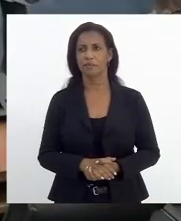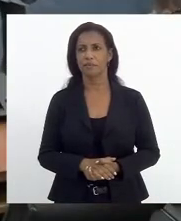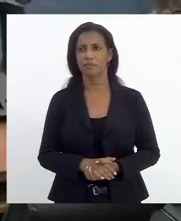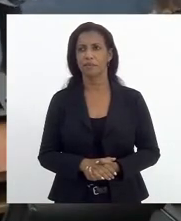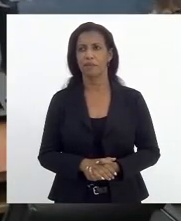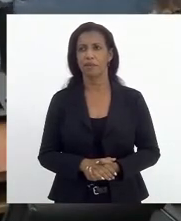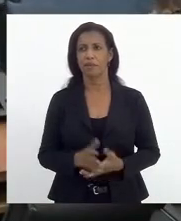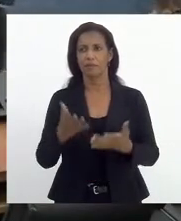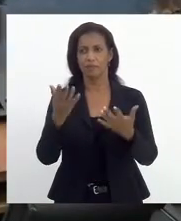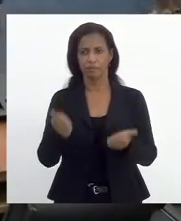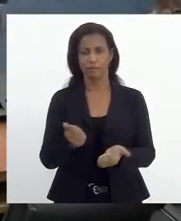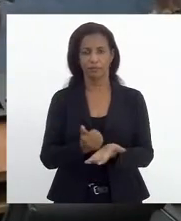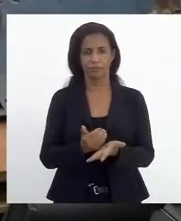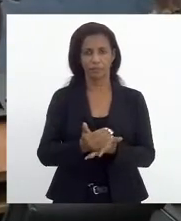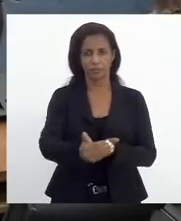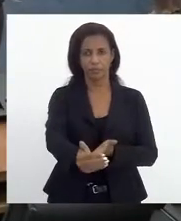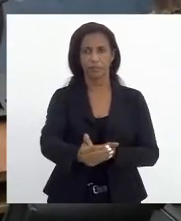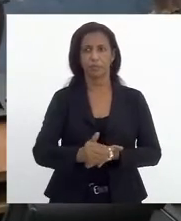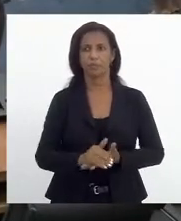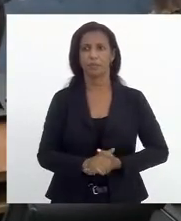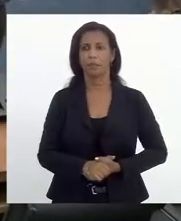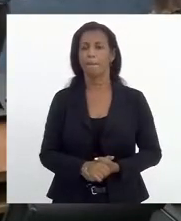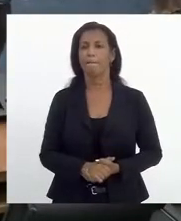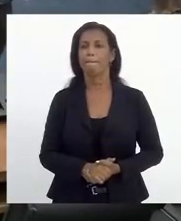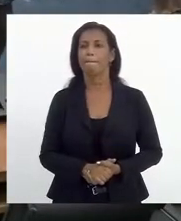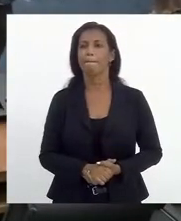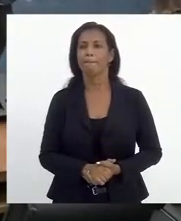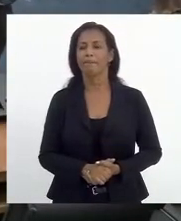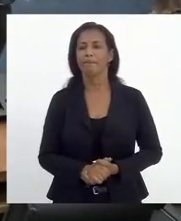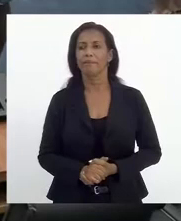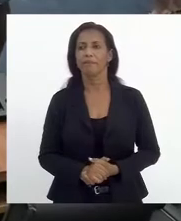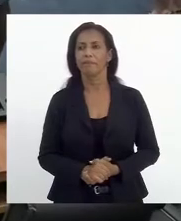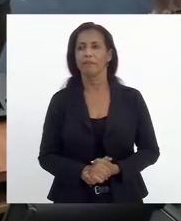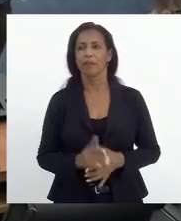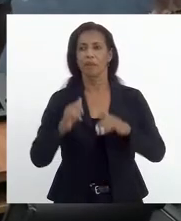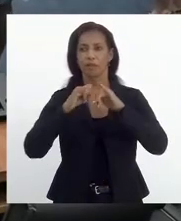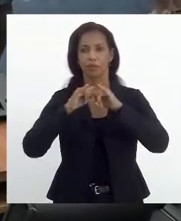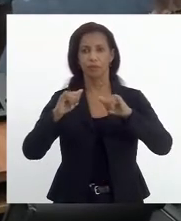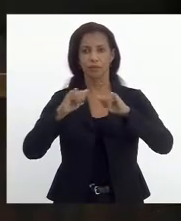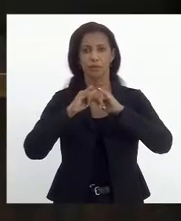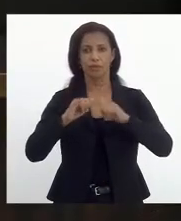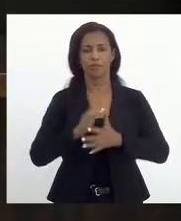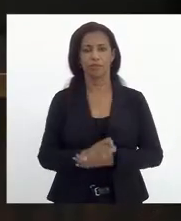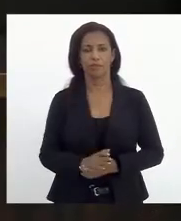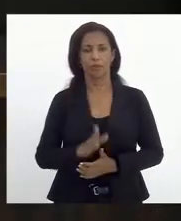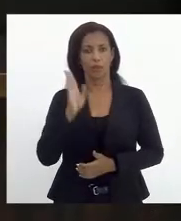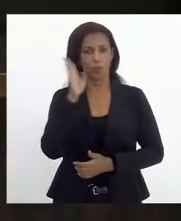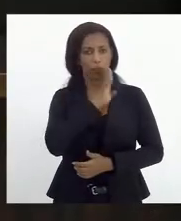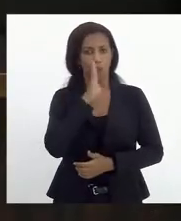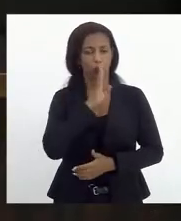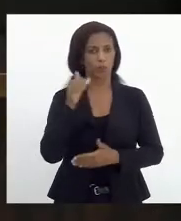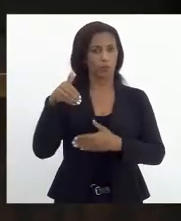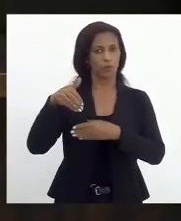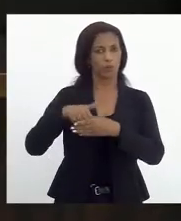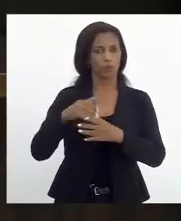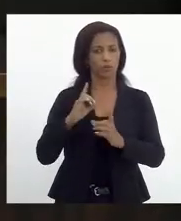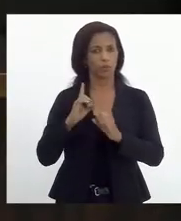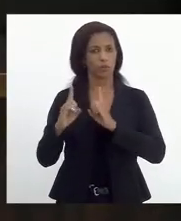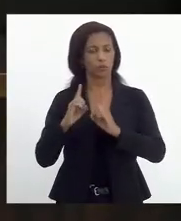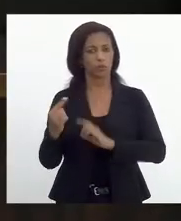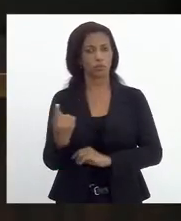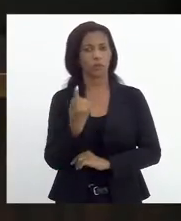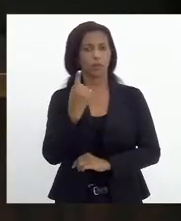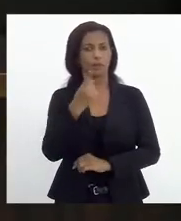Então vamos... A ordem do dia. Anuncio, em regime de urgência, em votação e discussão